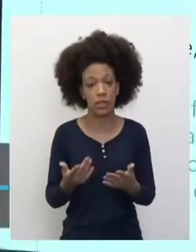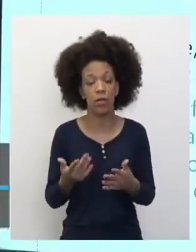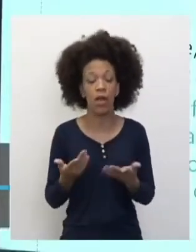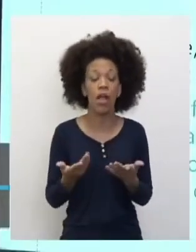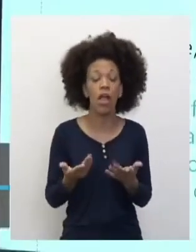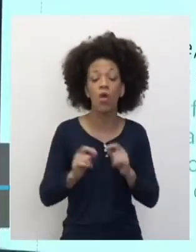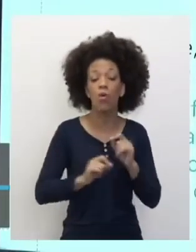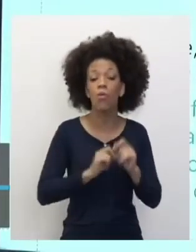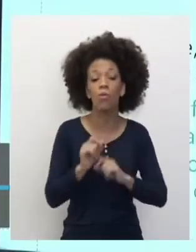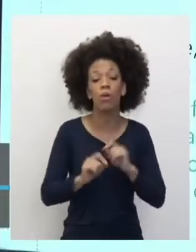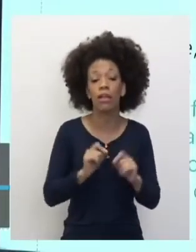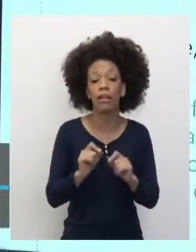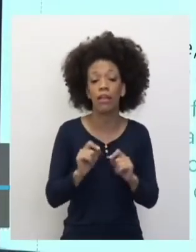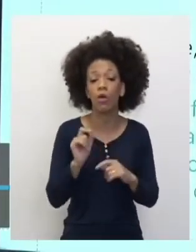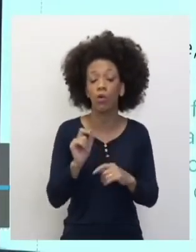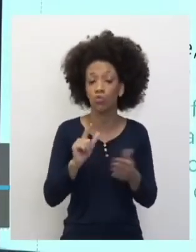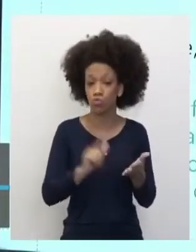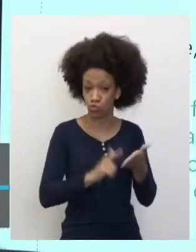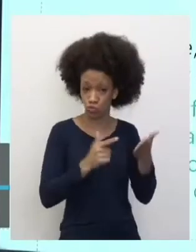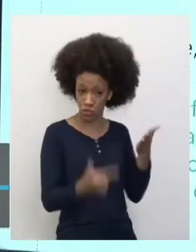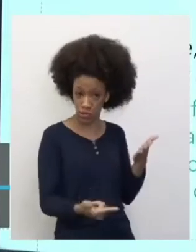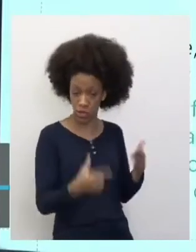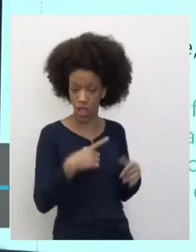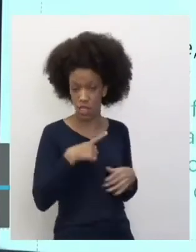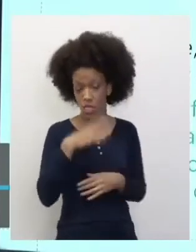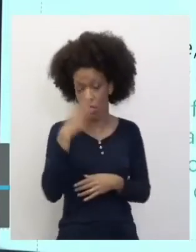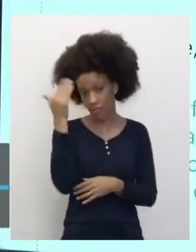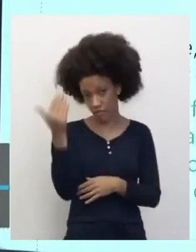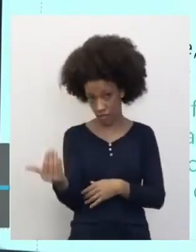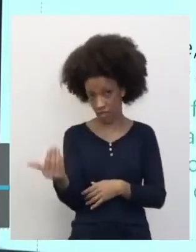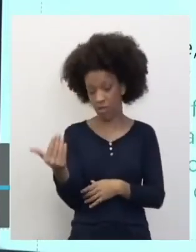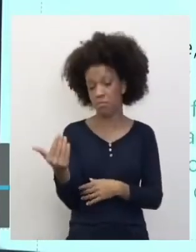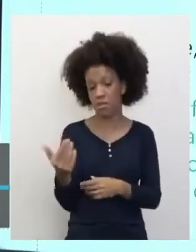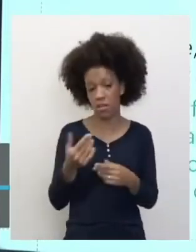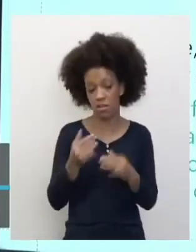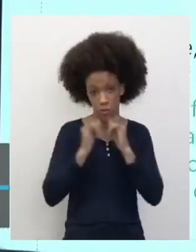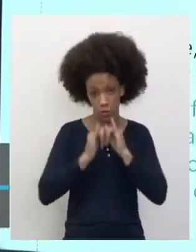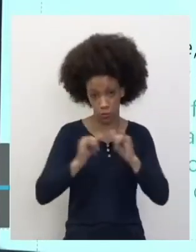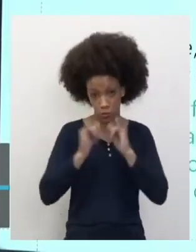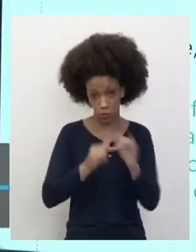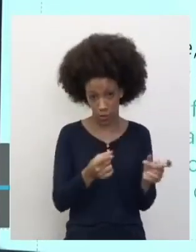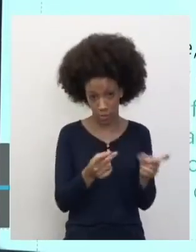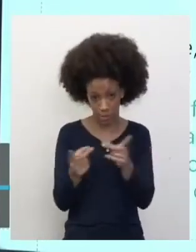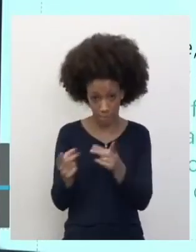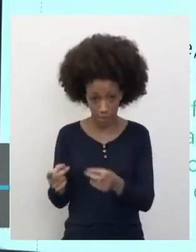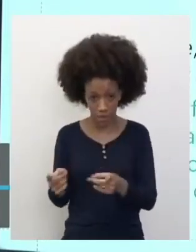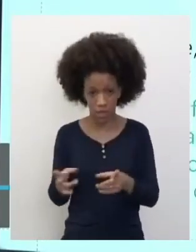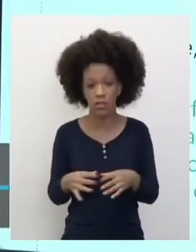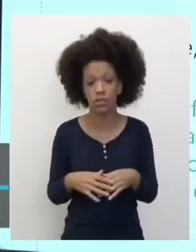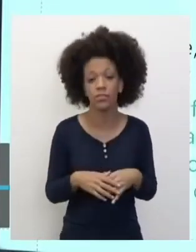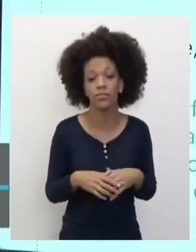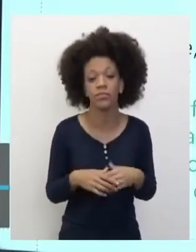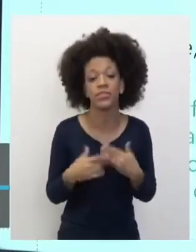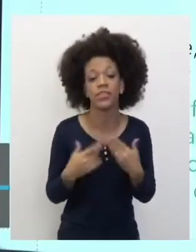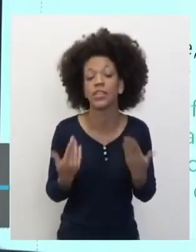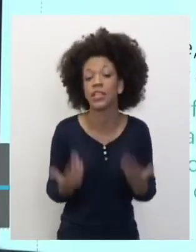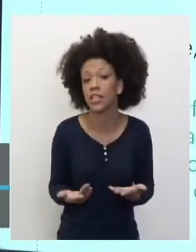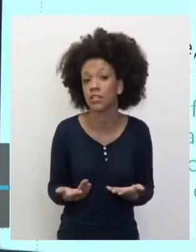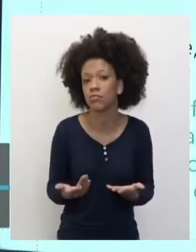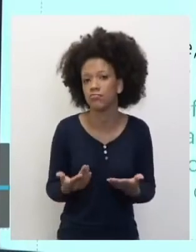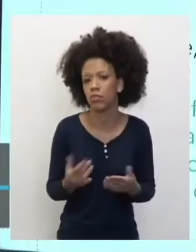isso mesmo, né? Para o jornal ganhar fama, né? Divulgar essa informação que para a época, né, era algo